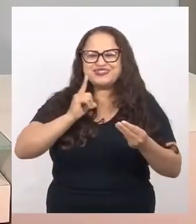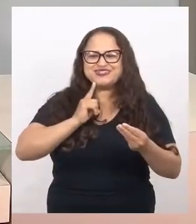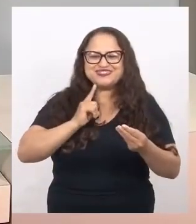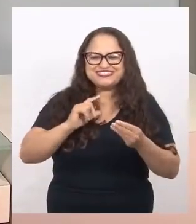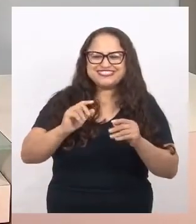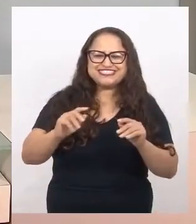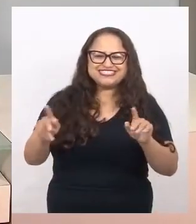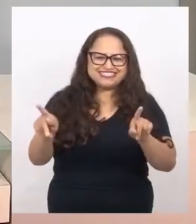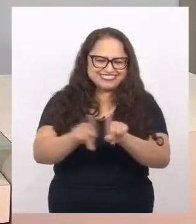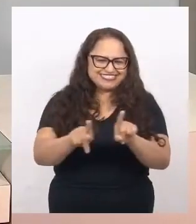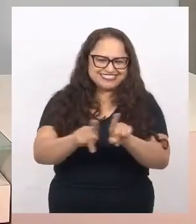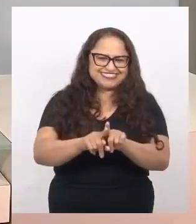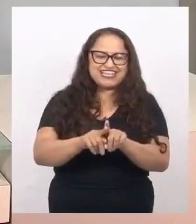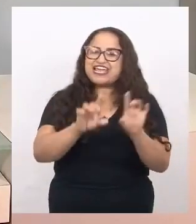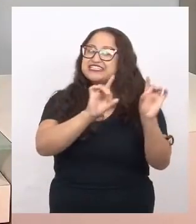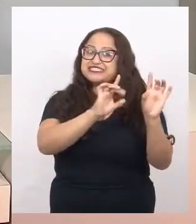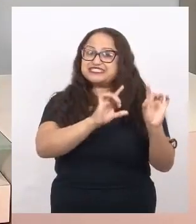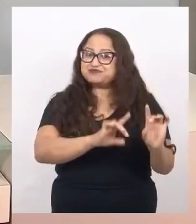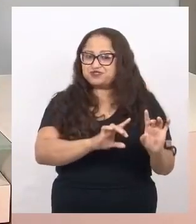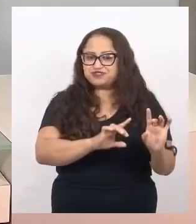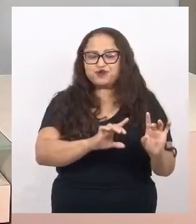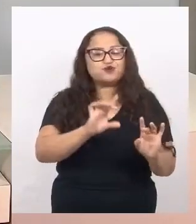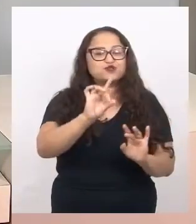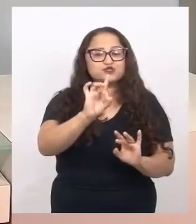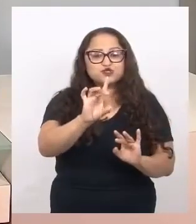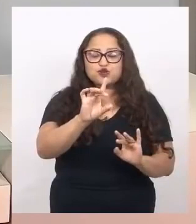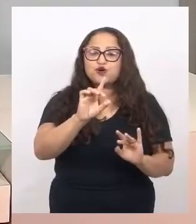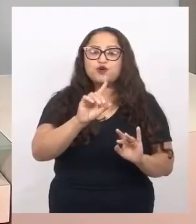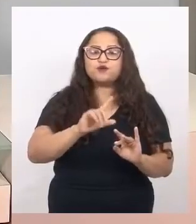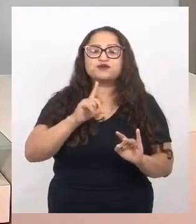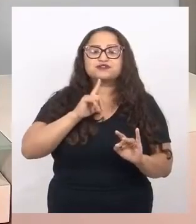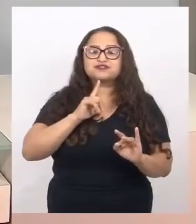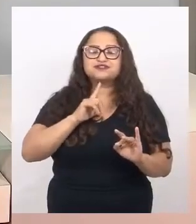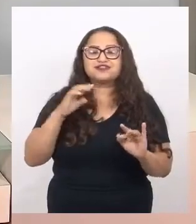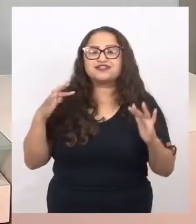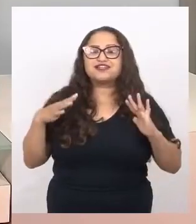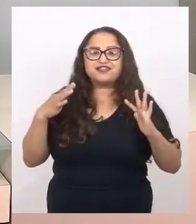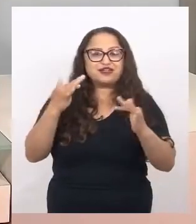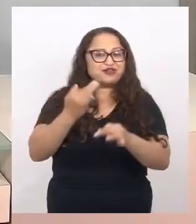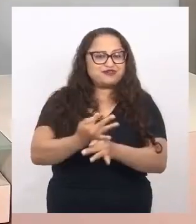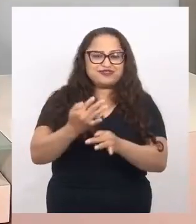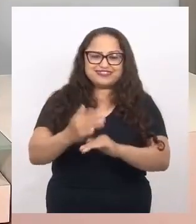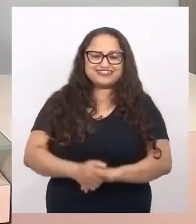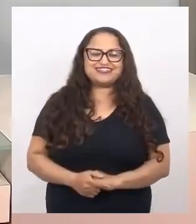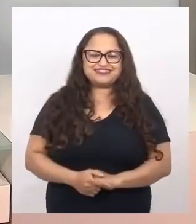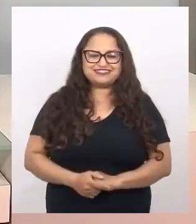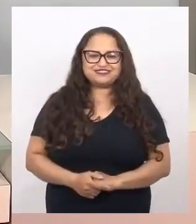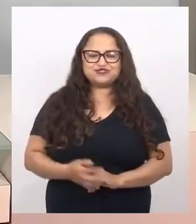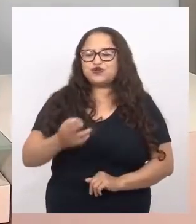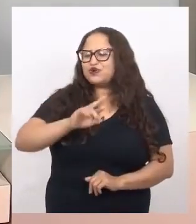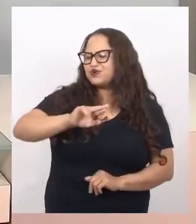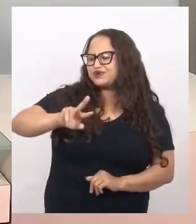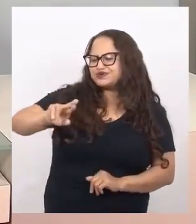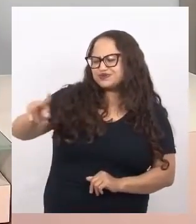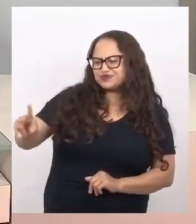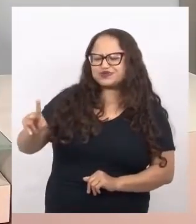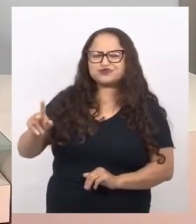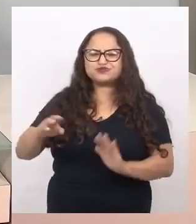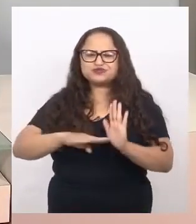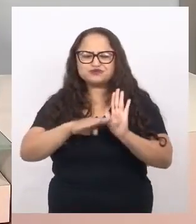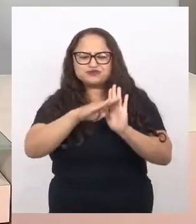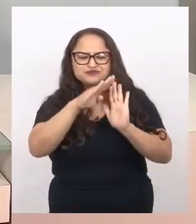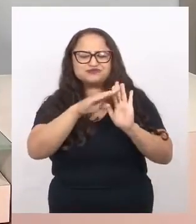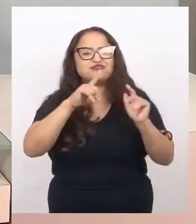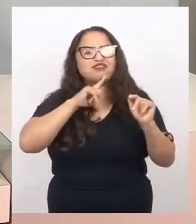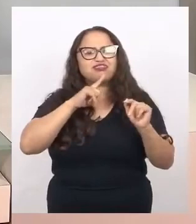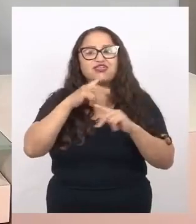uma excepcionalidade, estou falando apenas para aqueles que têm feriado no dia 29. Todos os outros processos têm pelo menos 2 dias,